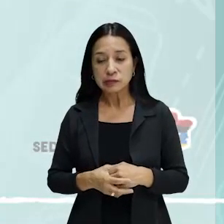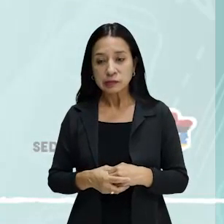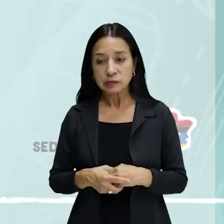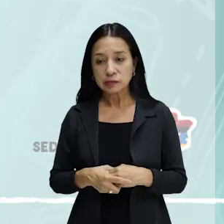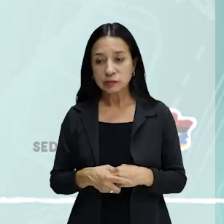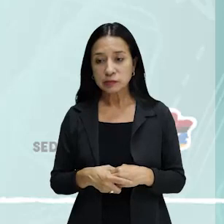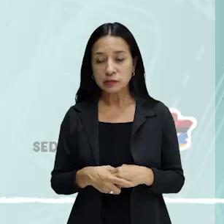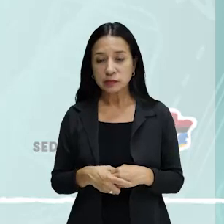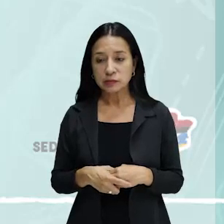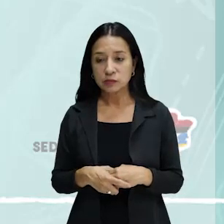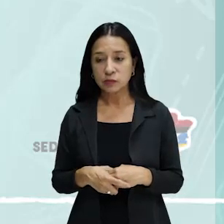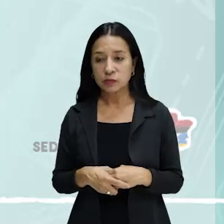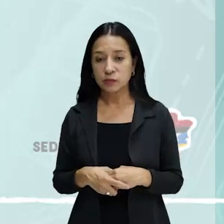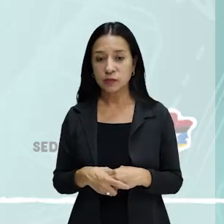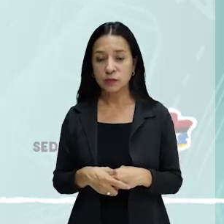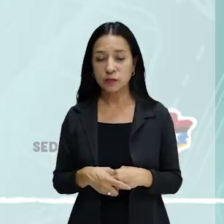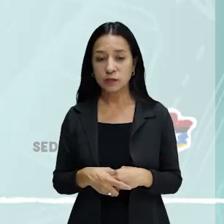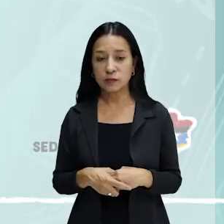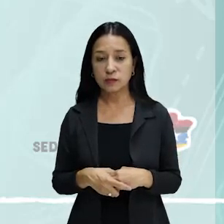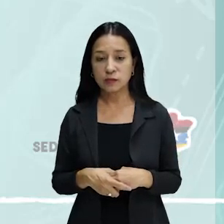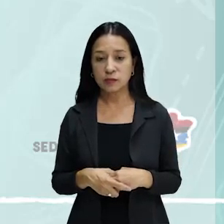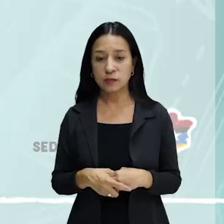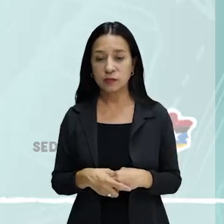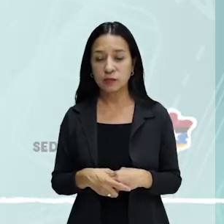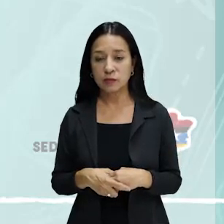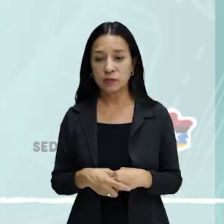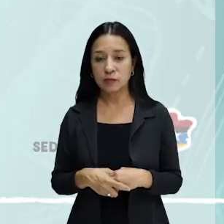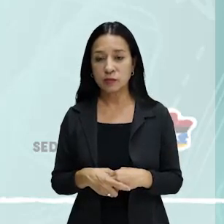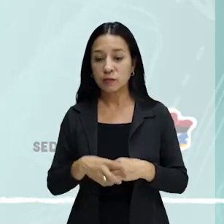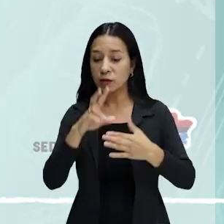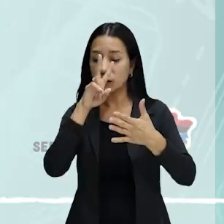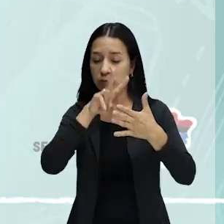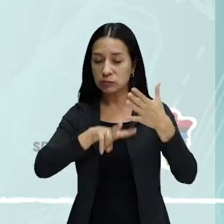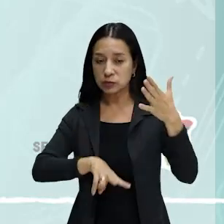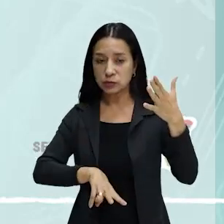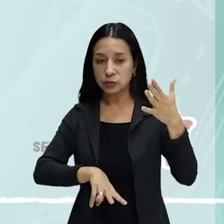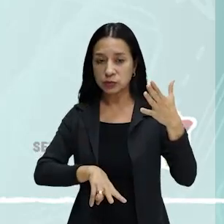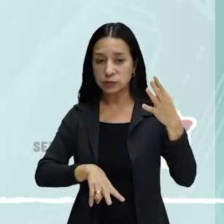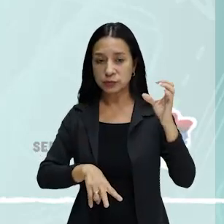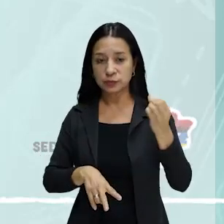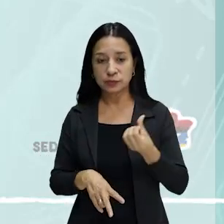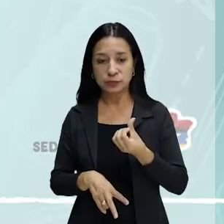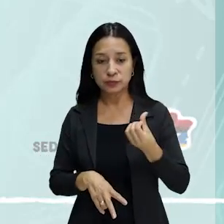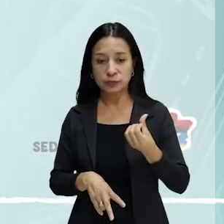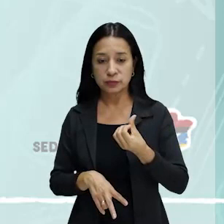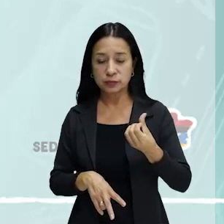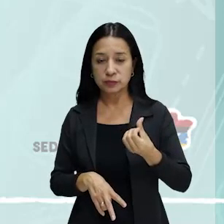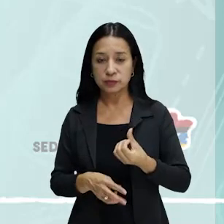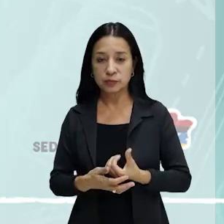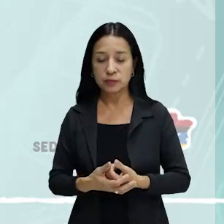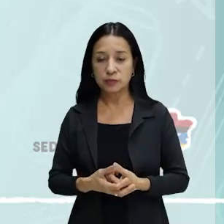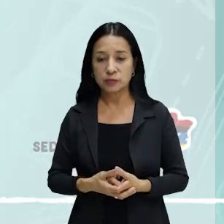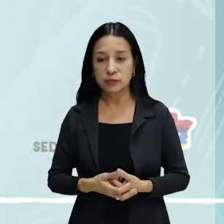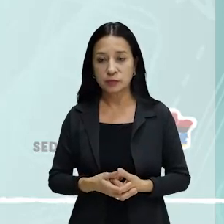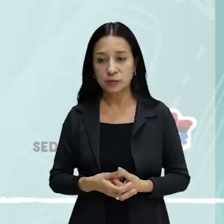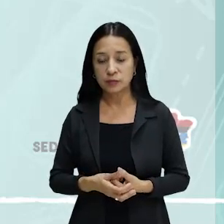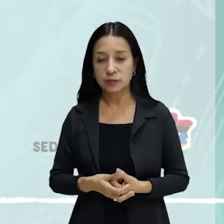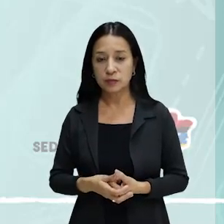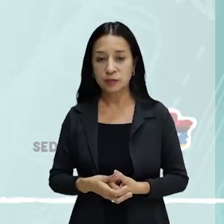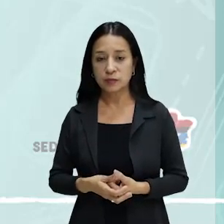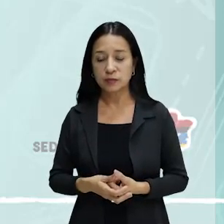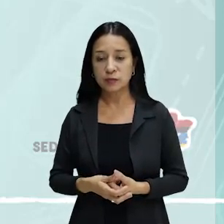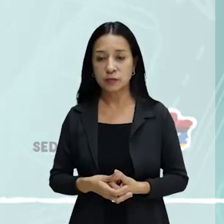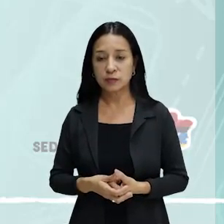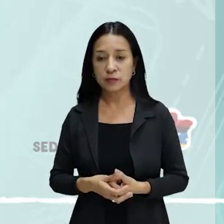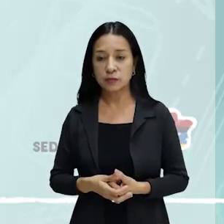seguinte texto. Ao planejar o que vai dizer, leve em consideração uma lista mental de questões a que sua fala deve